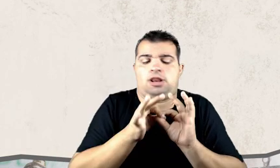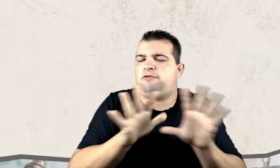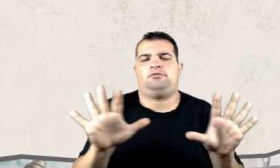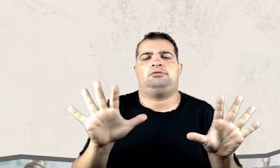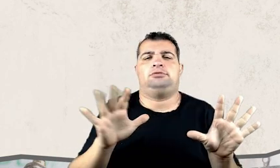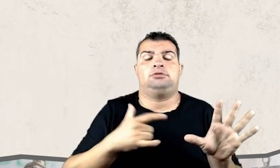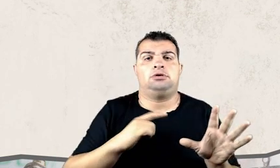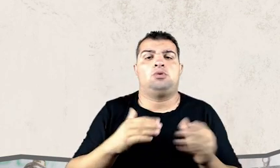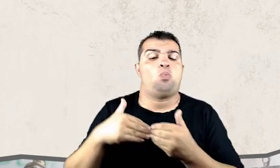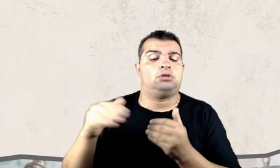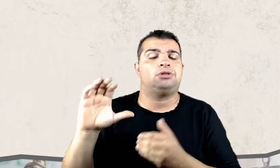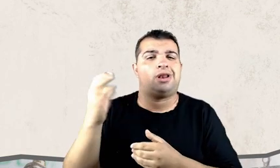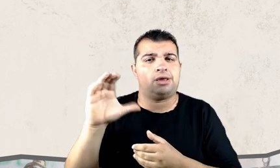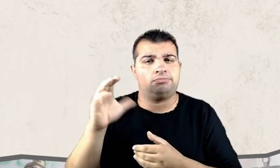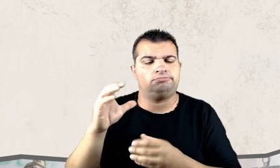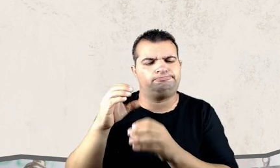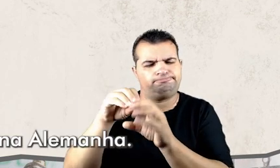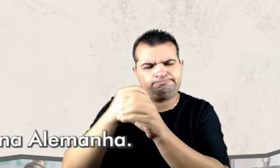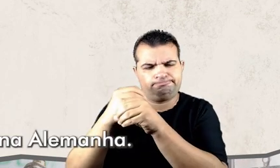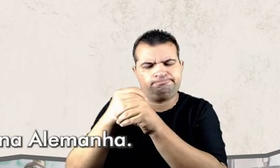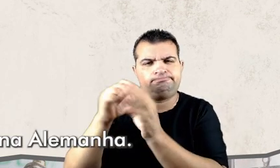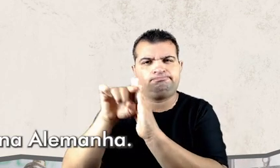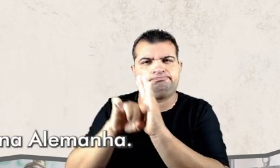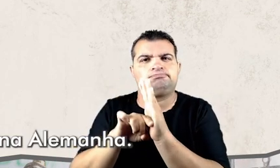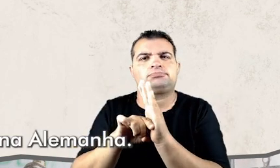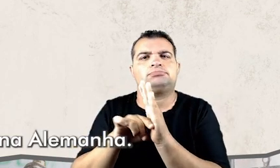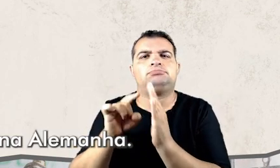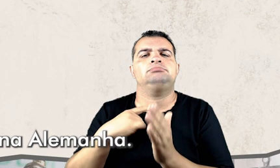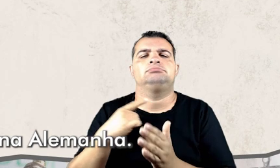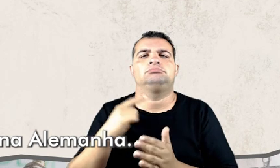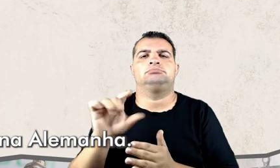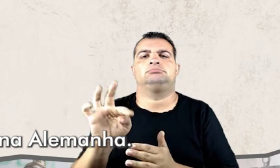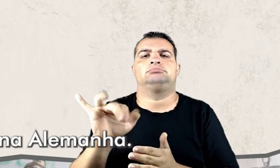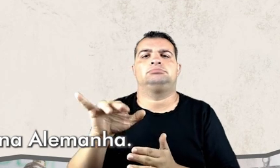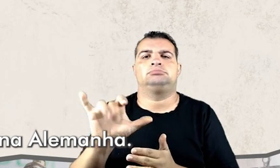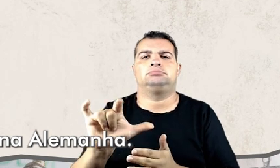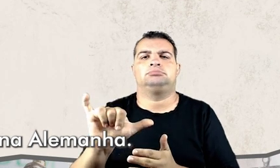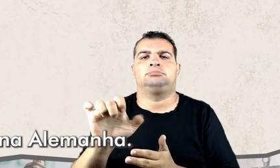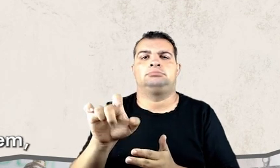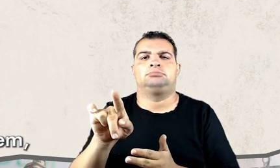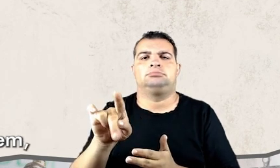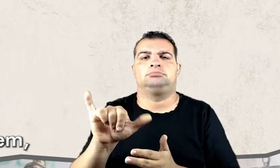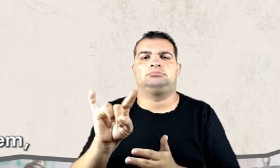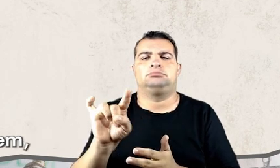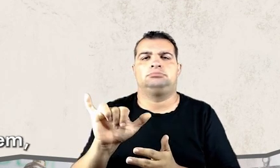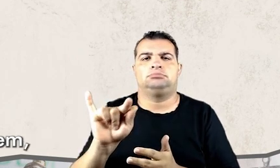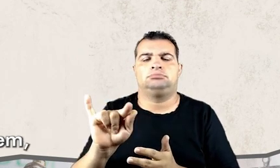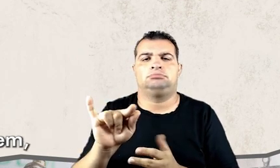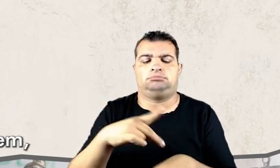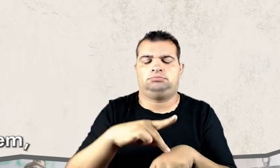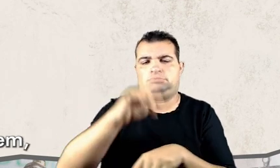autônoma a partir do laboratório fundado por Wundt em Leipzig, na Alemanha. É o